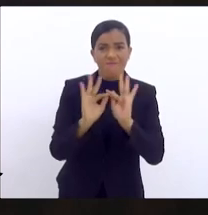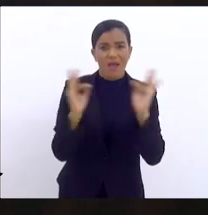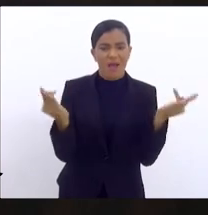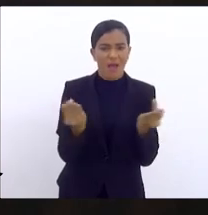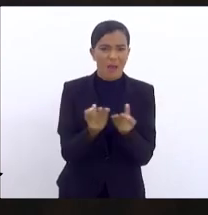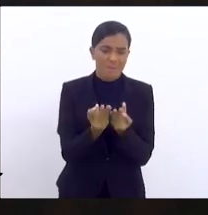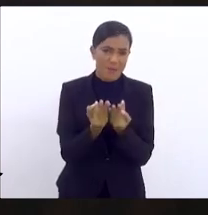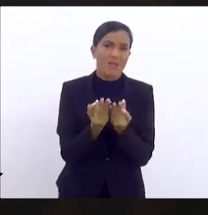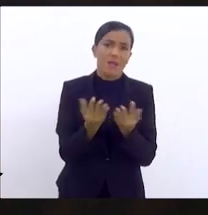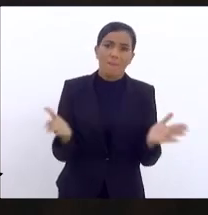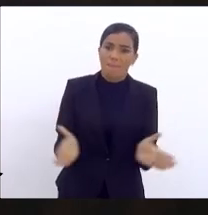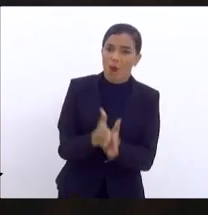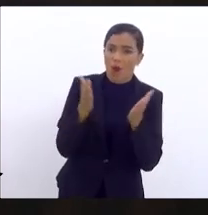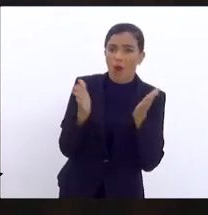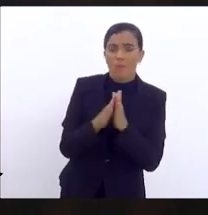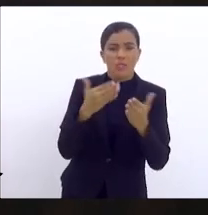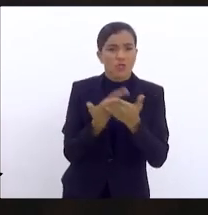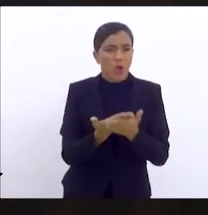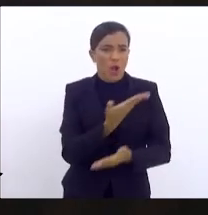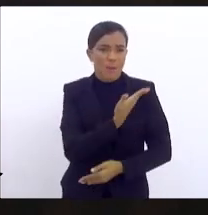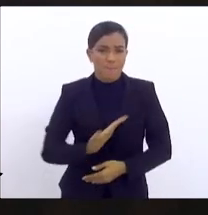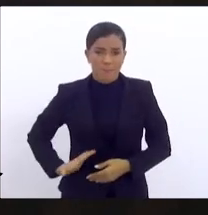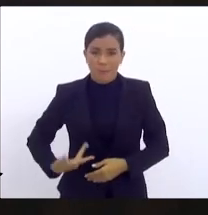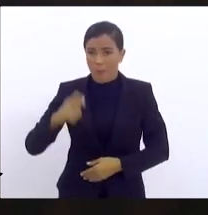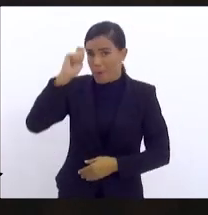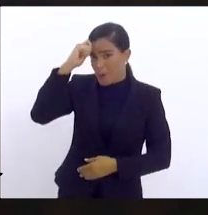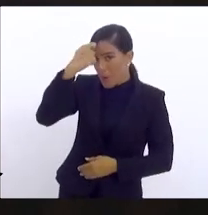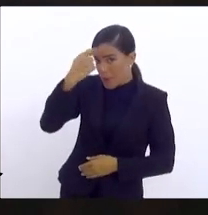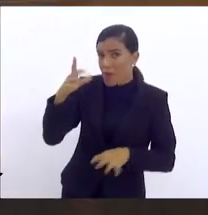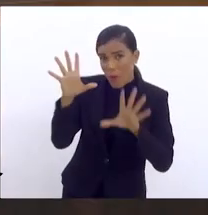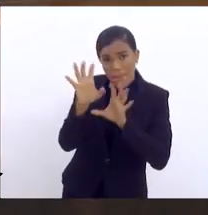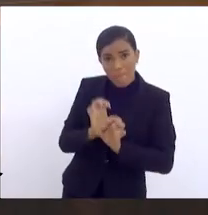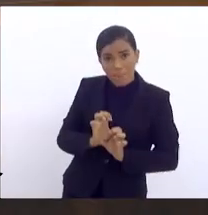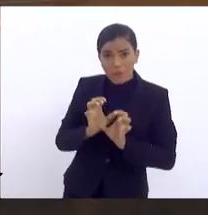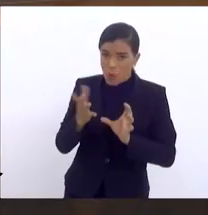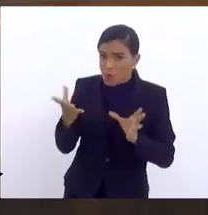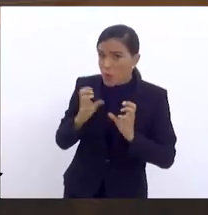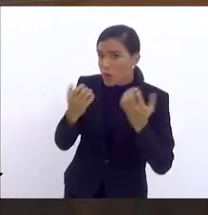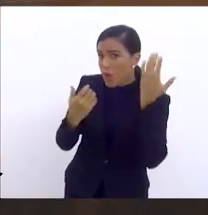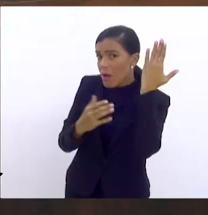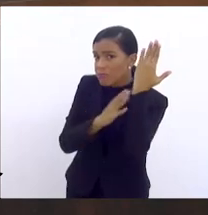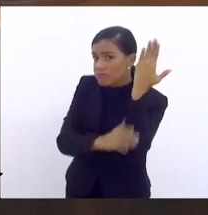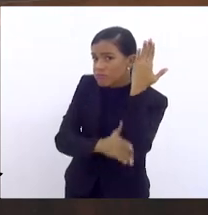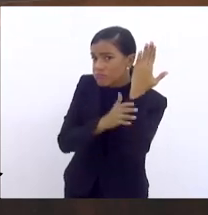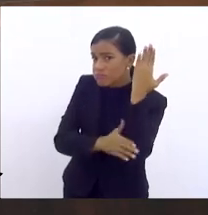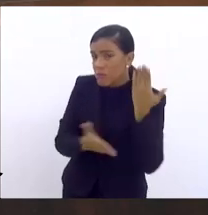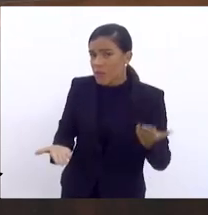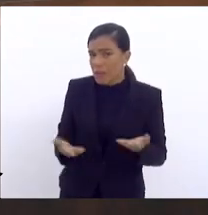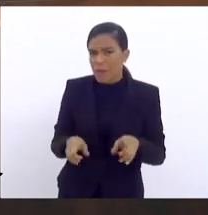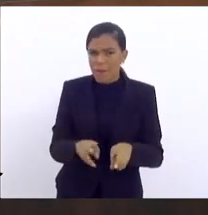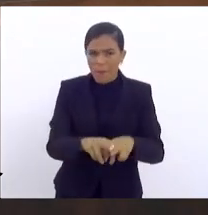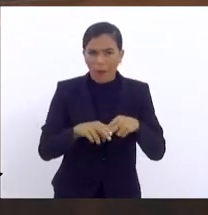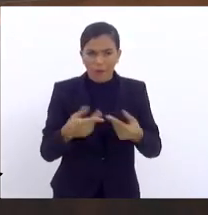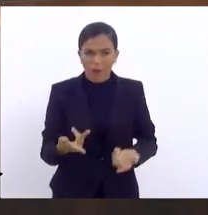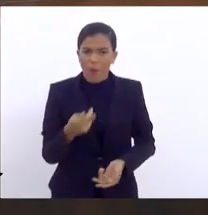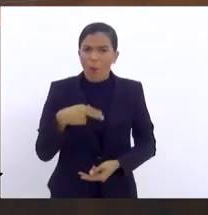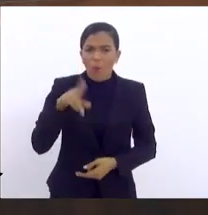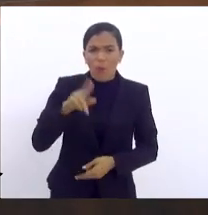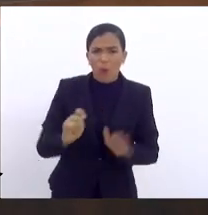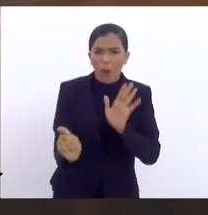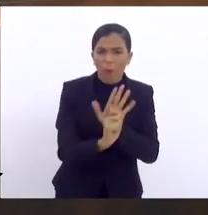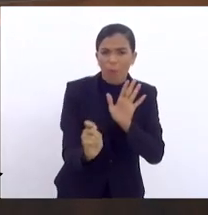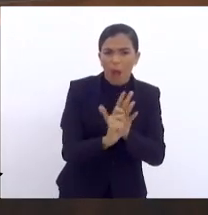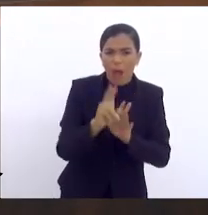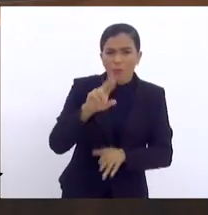de que escola pública sou negro sou escuro sou escuro sou negro e nem por causa disso eu nunca usei droga nunca